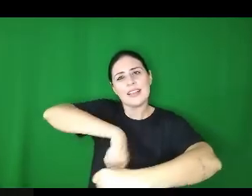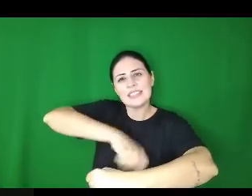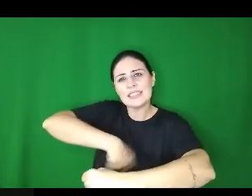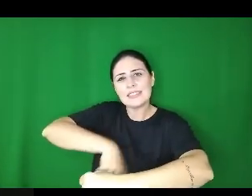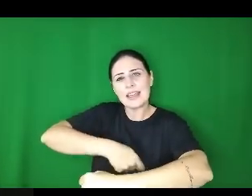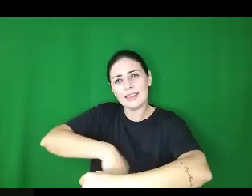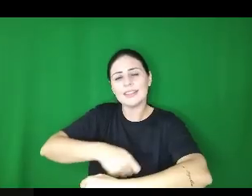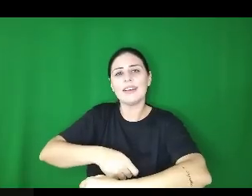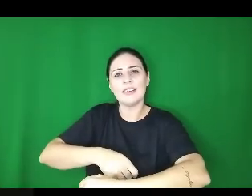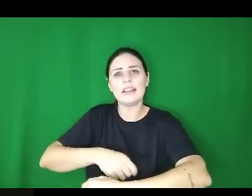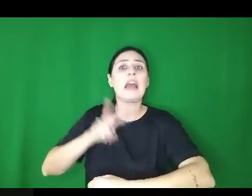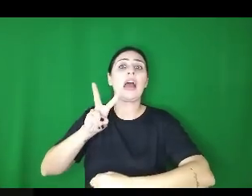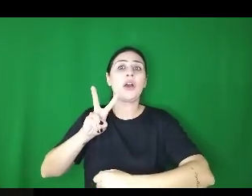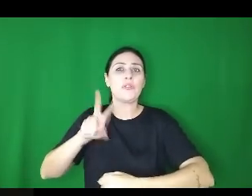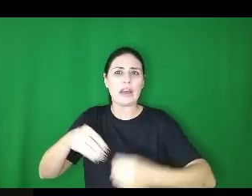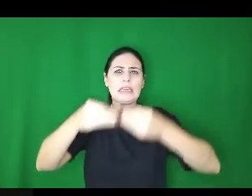história